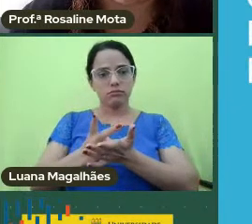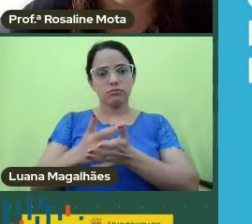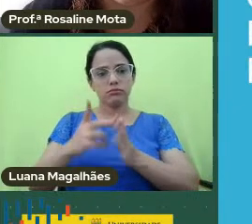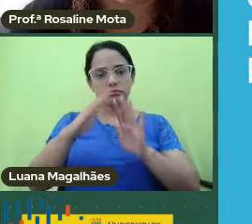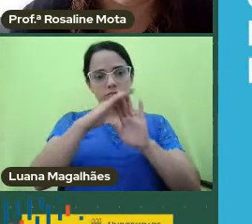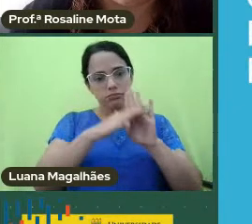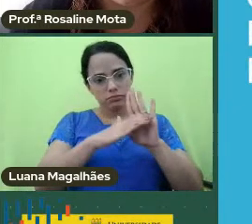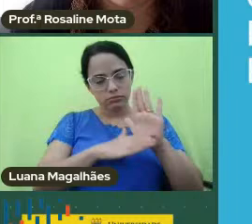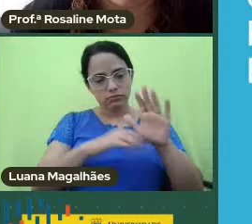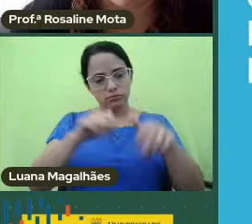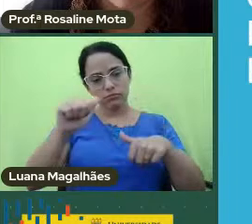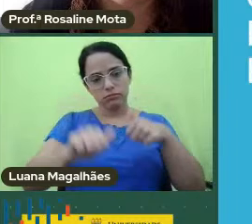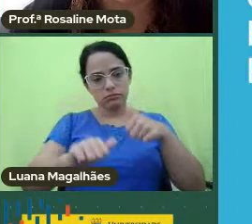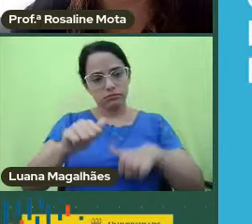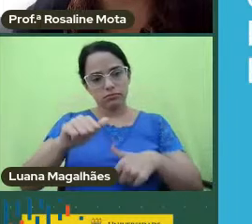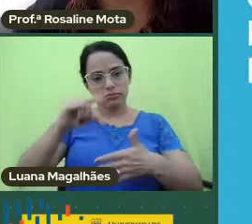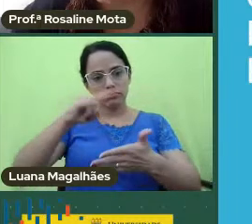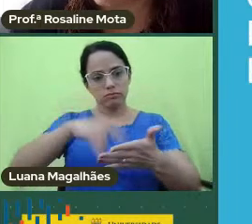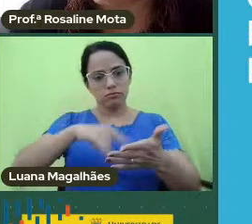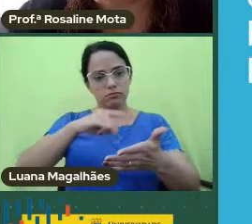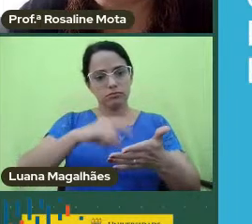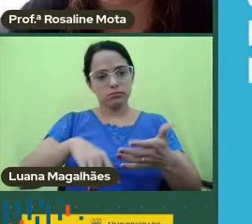e avaliação de documentos